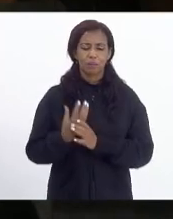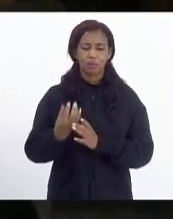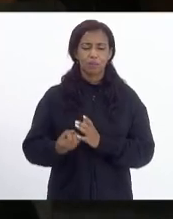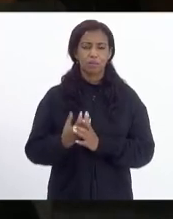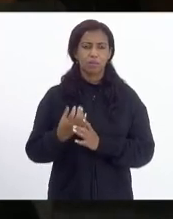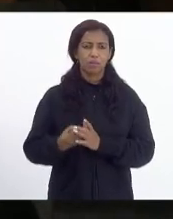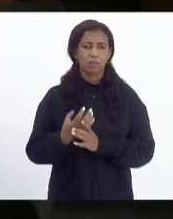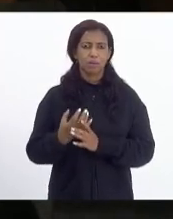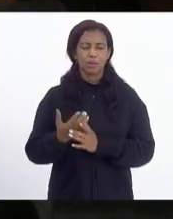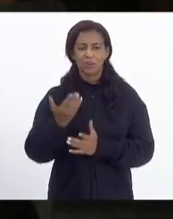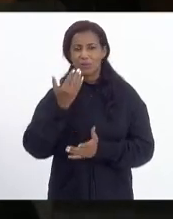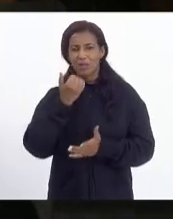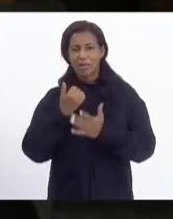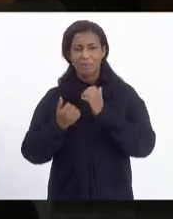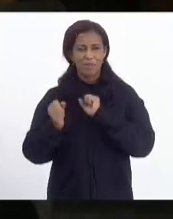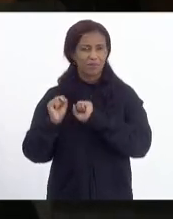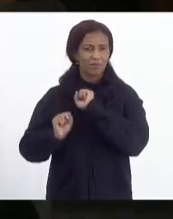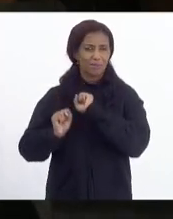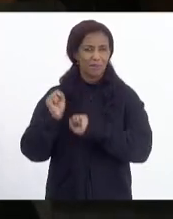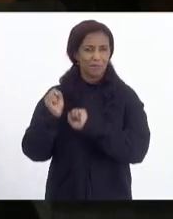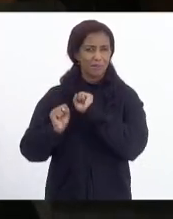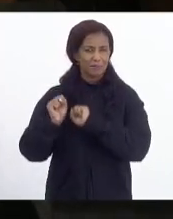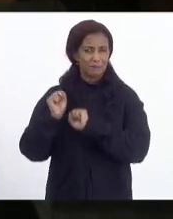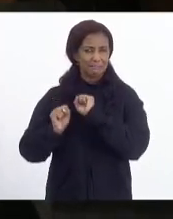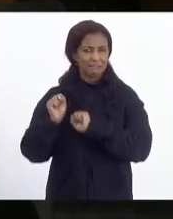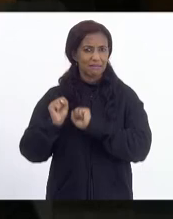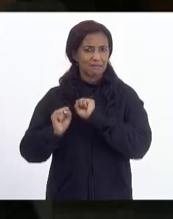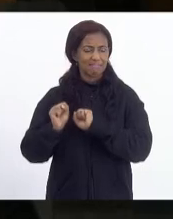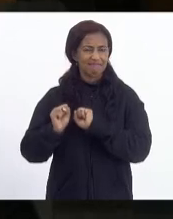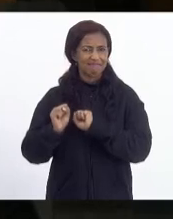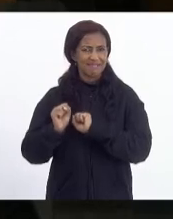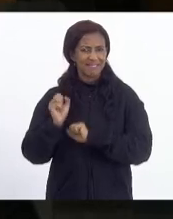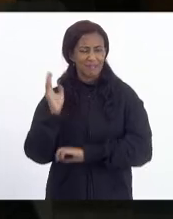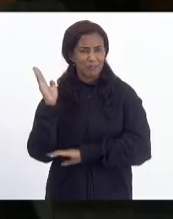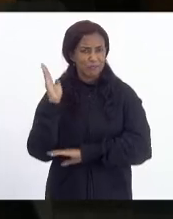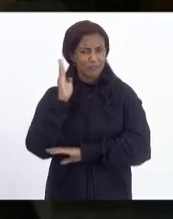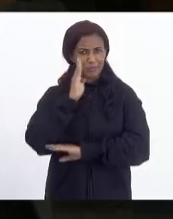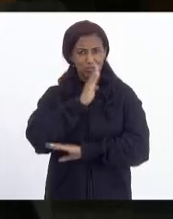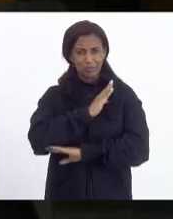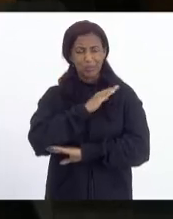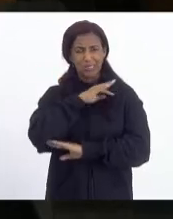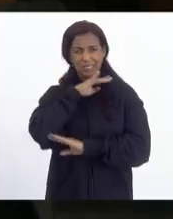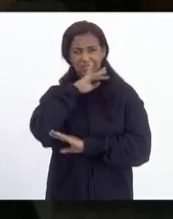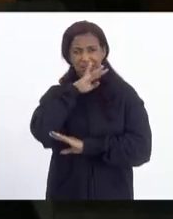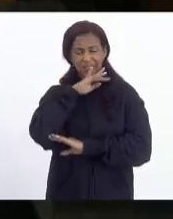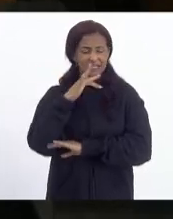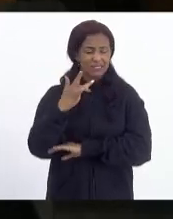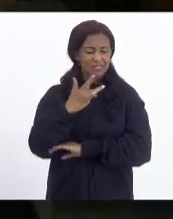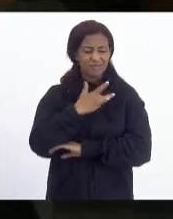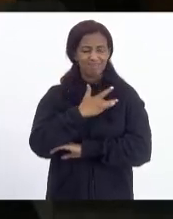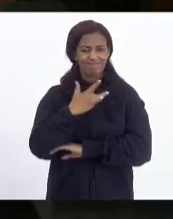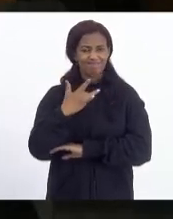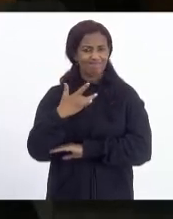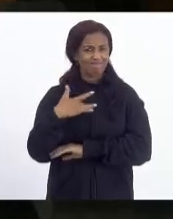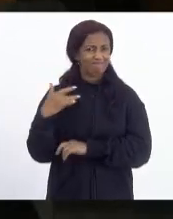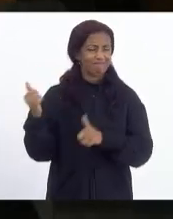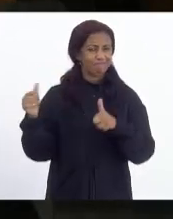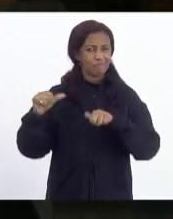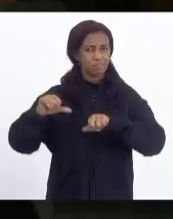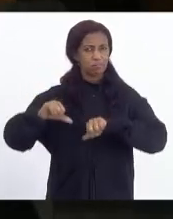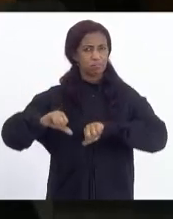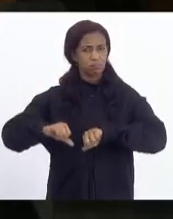multiprocessados O que faz um mal imenso e a saúde